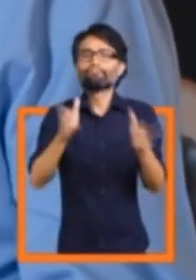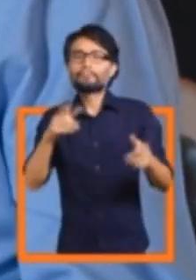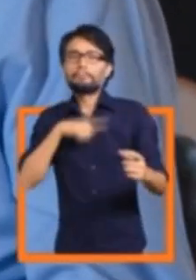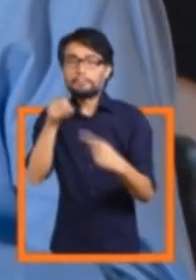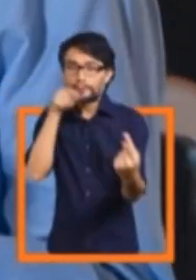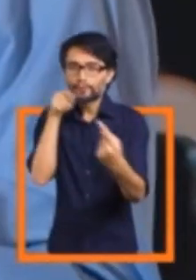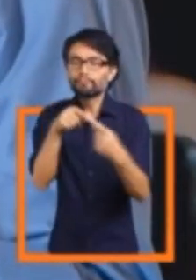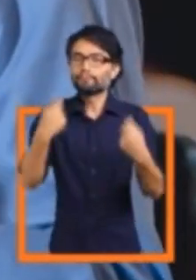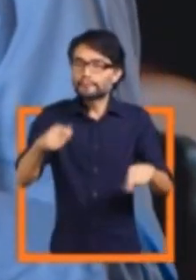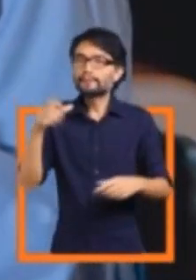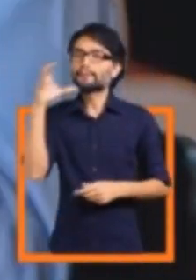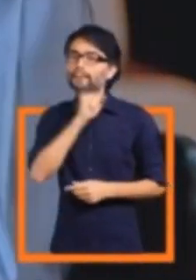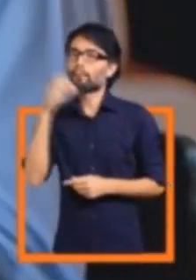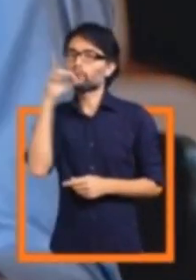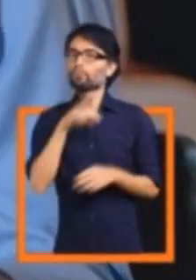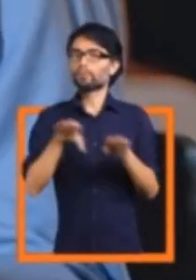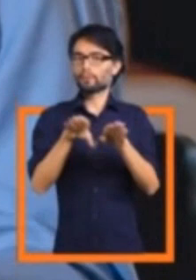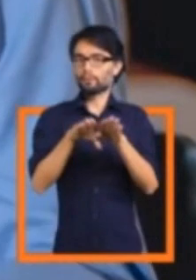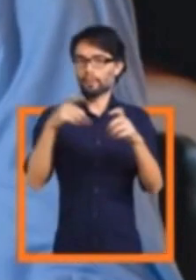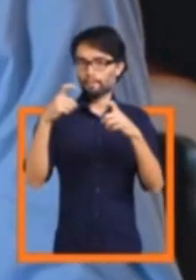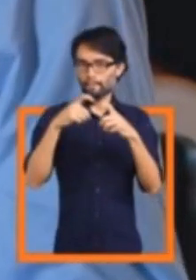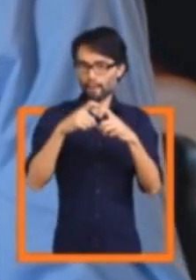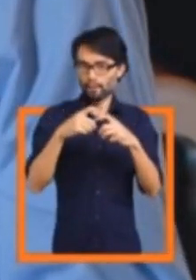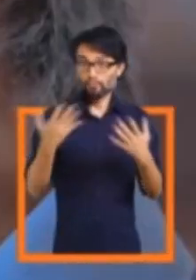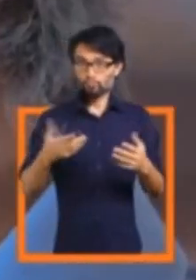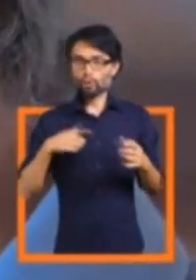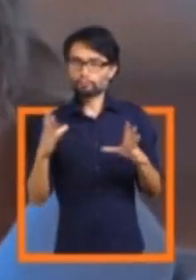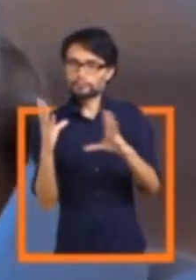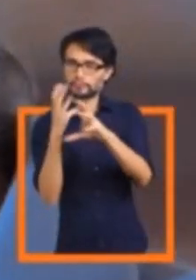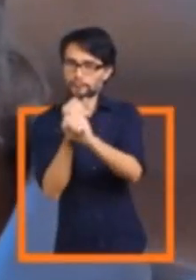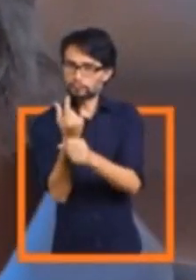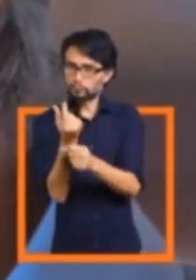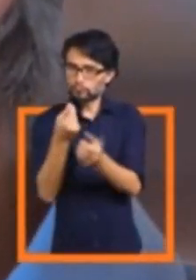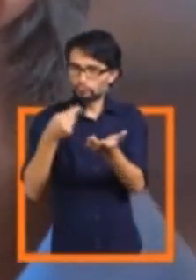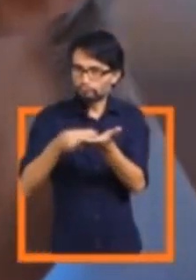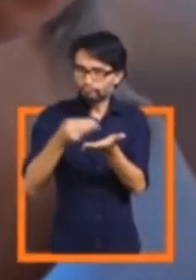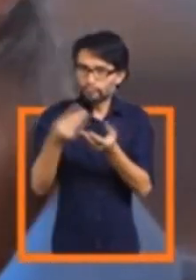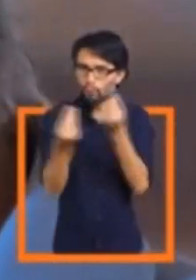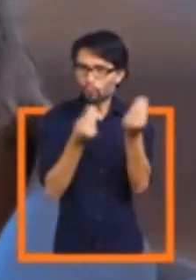abrem. Nossa meta é abrir todos os finais de semana. Fizemos as